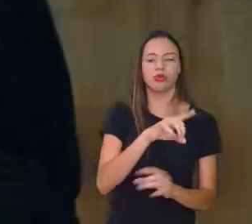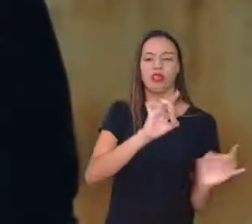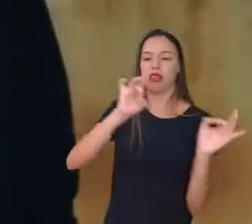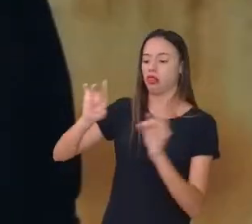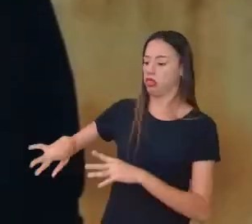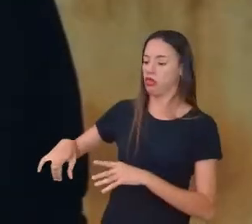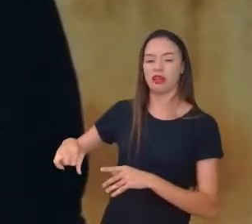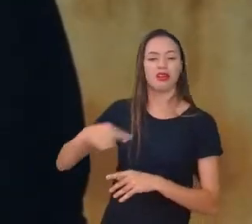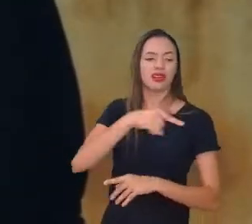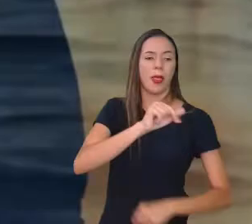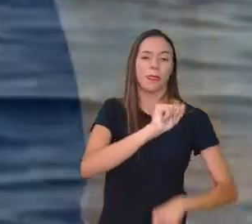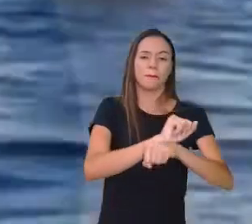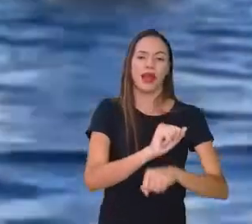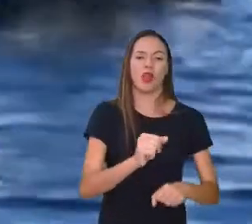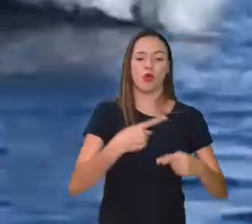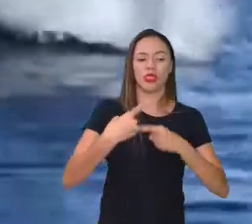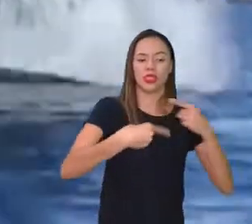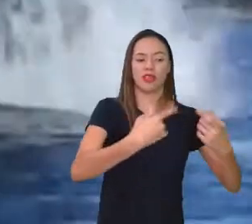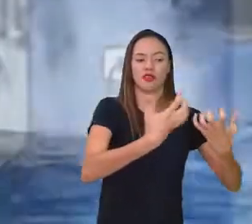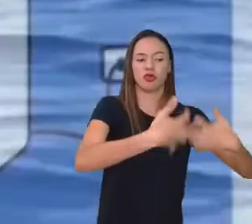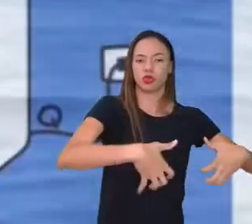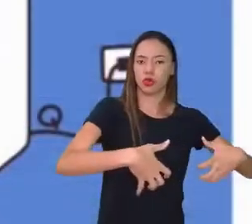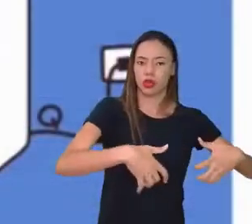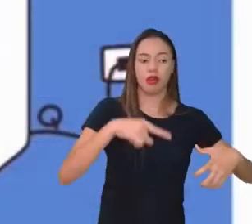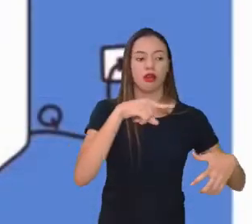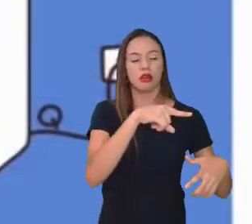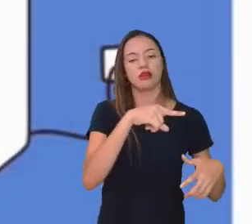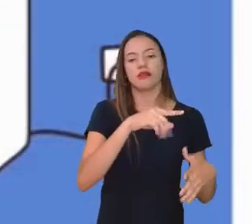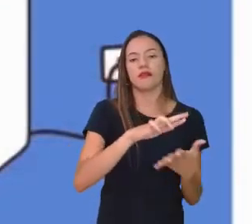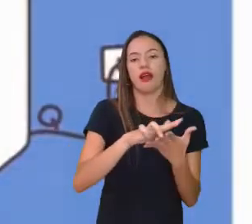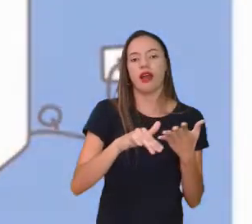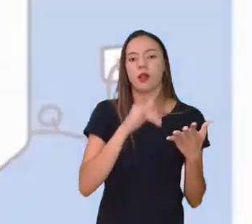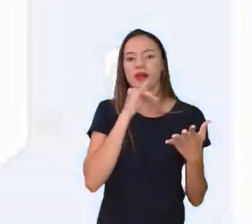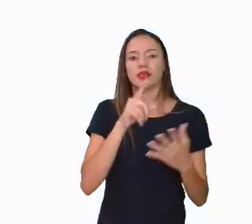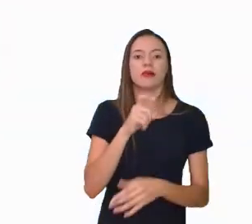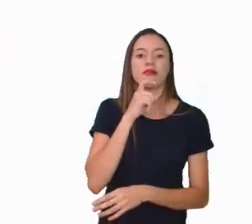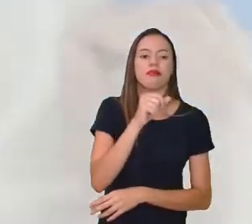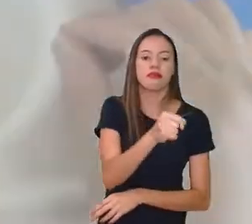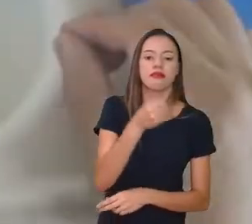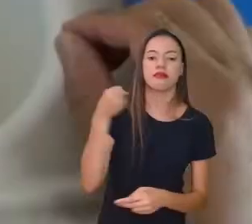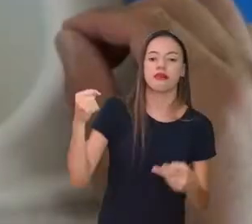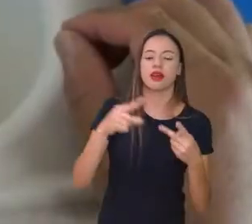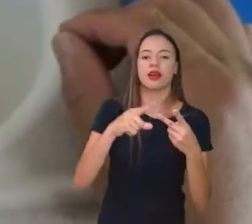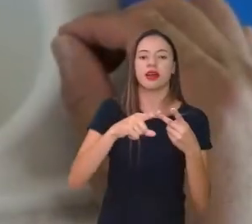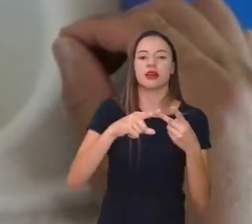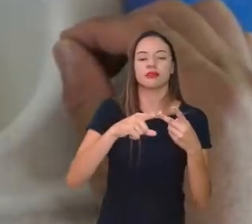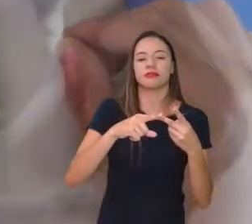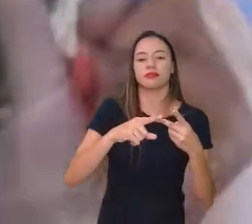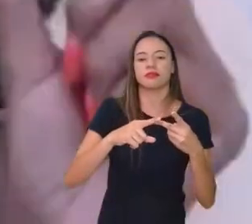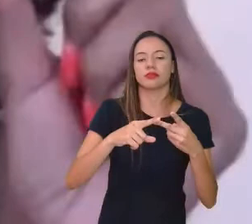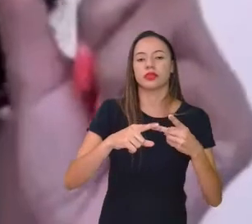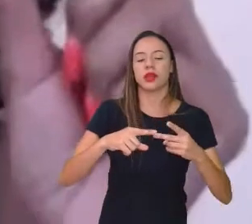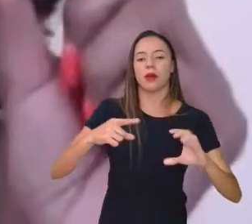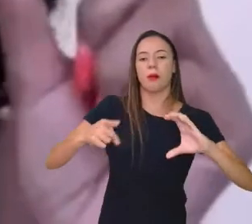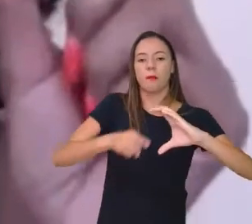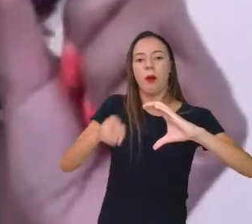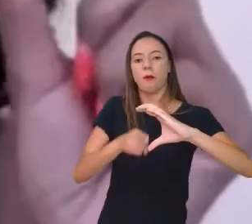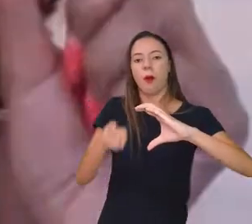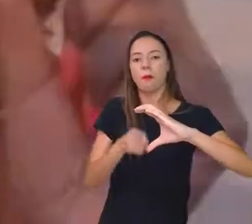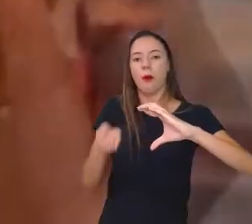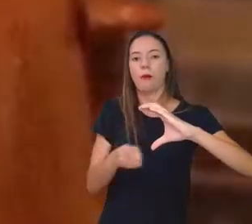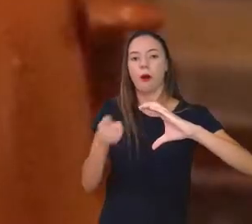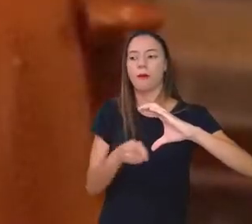utilidade. Incluem aí grandes equipamentos como geladeiras, freezers, máquinas de lavar ou